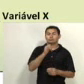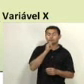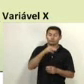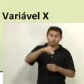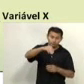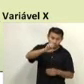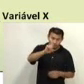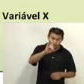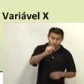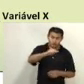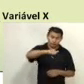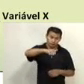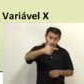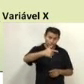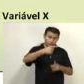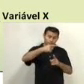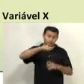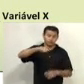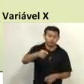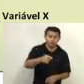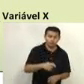média, 12.000,